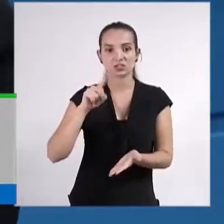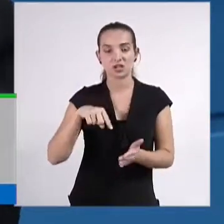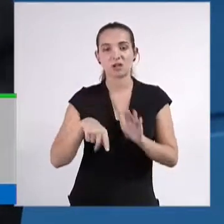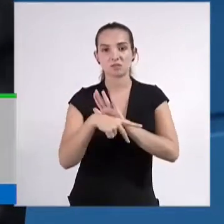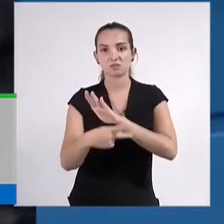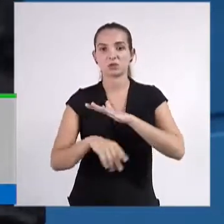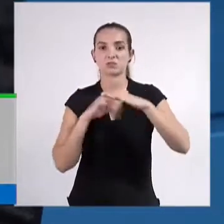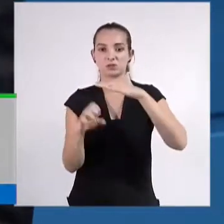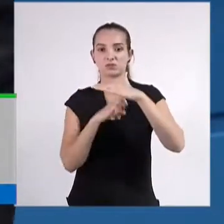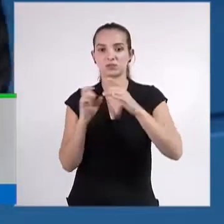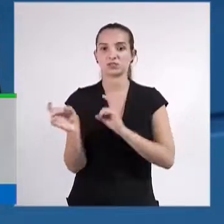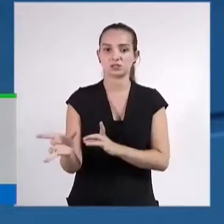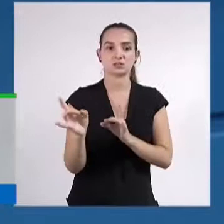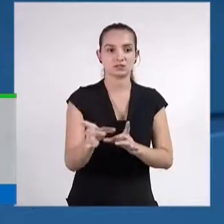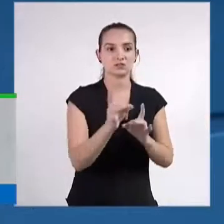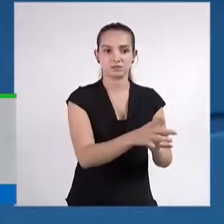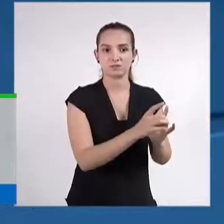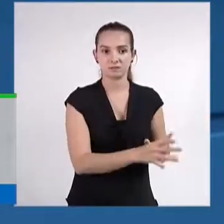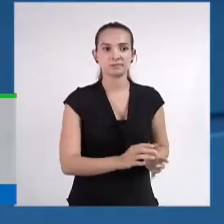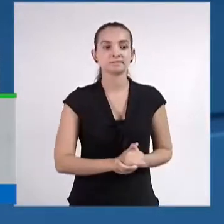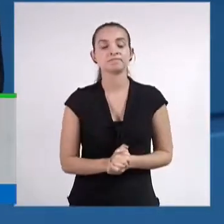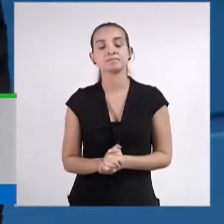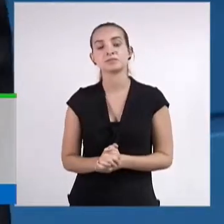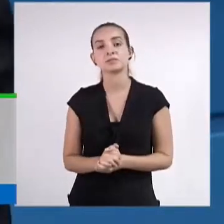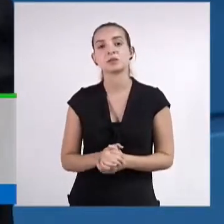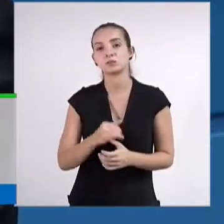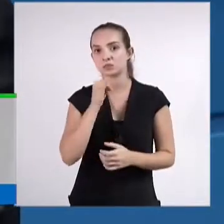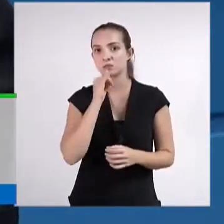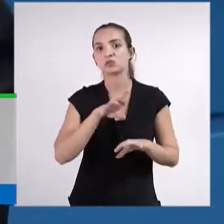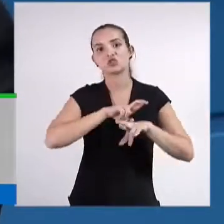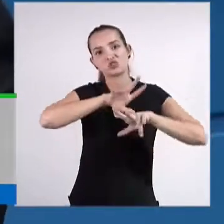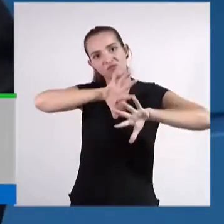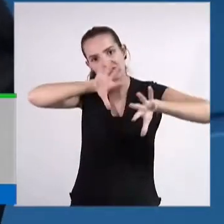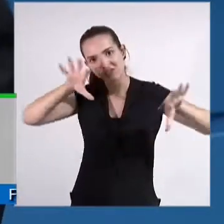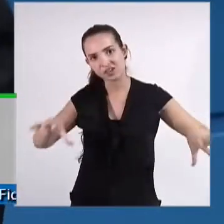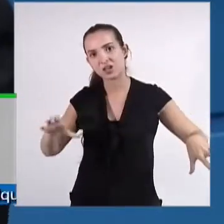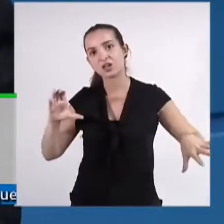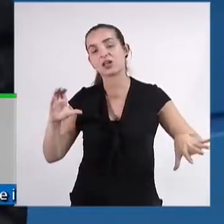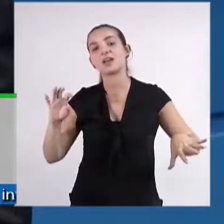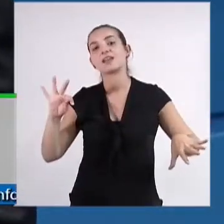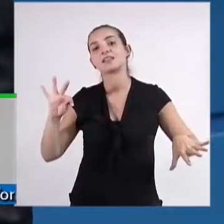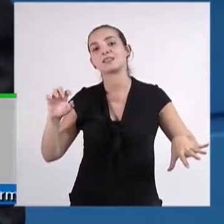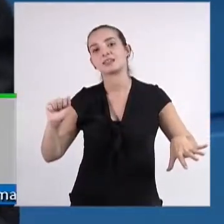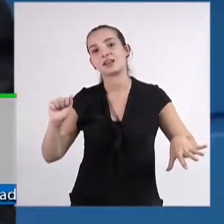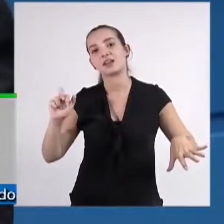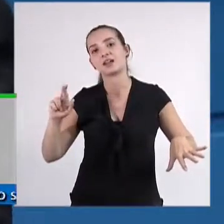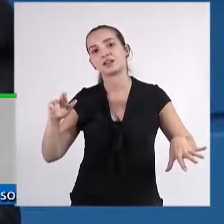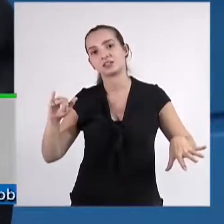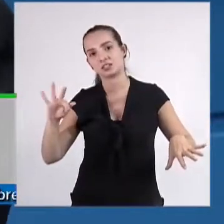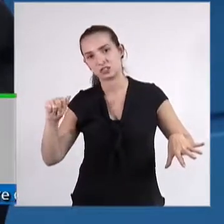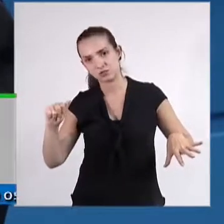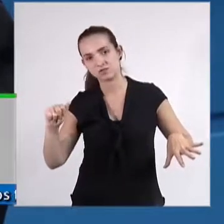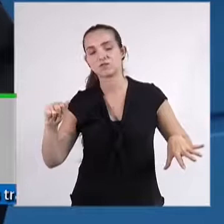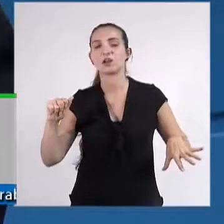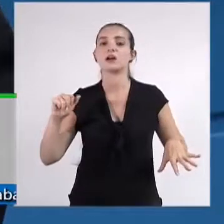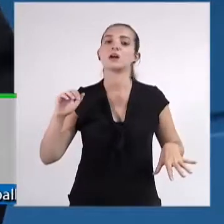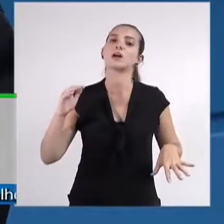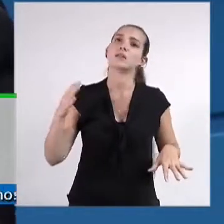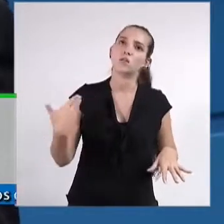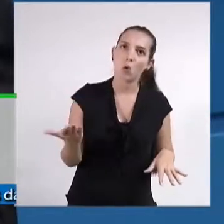faz a comercialização. Então, uma coisa é a composição tarifária, são as alíquotas. Mas me parece muito